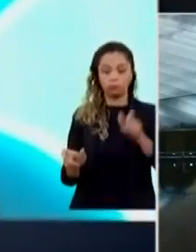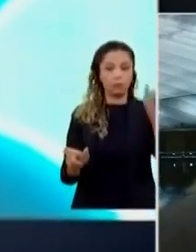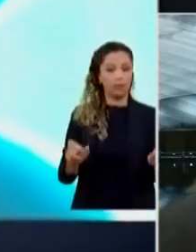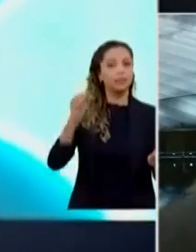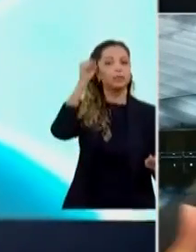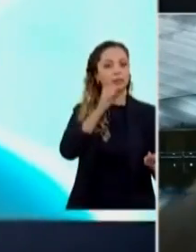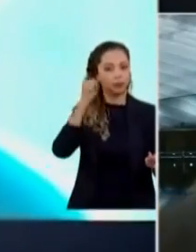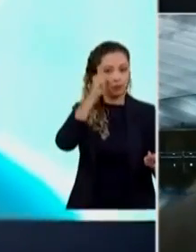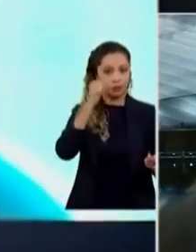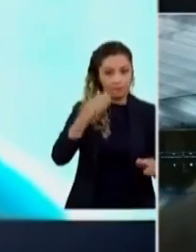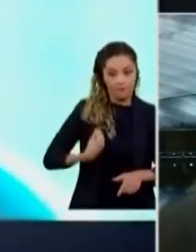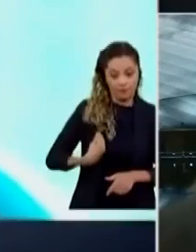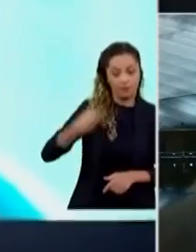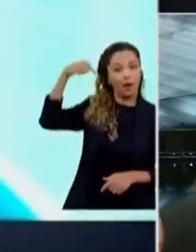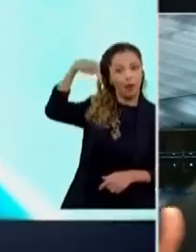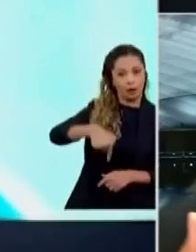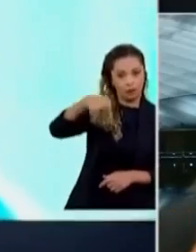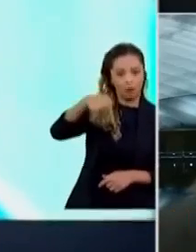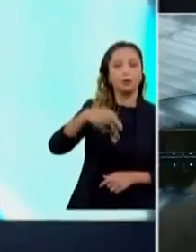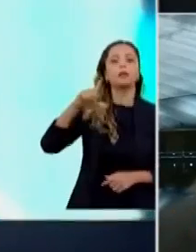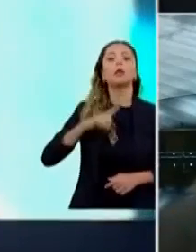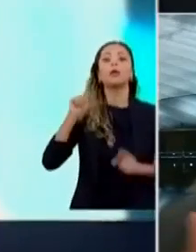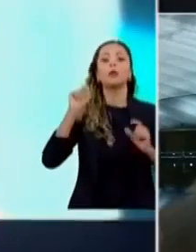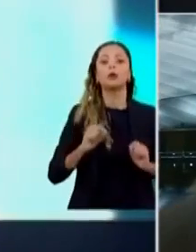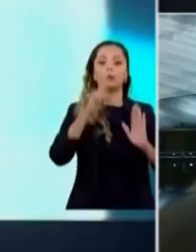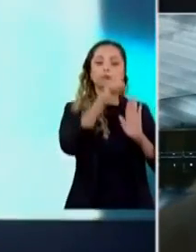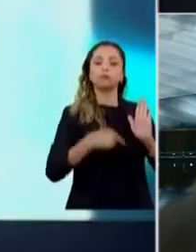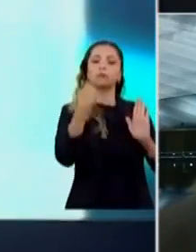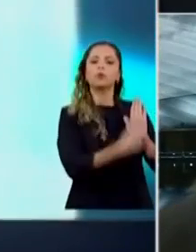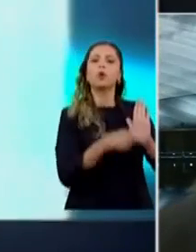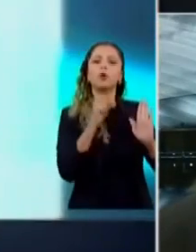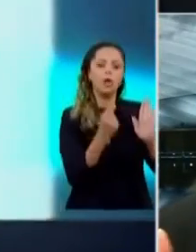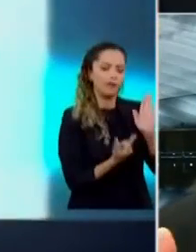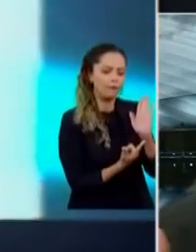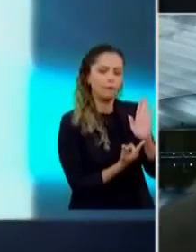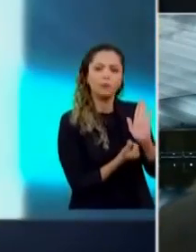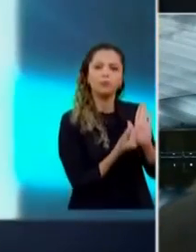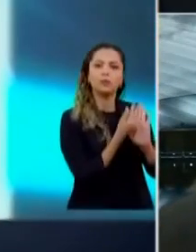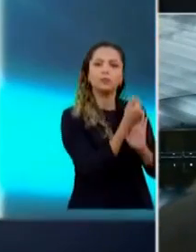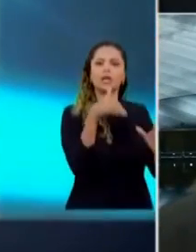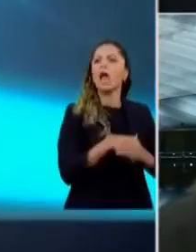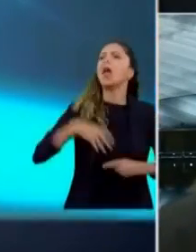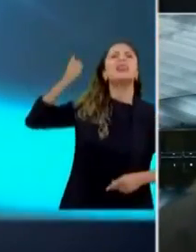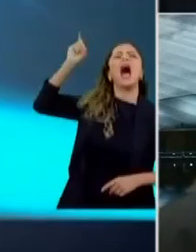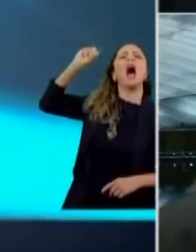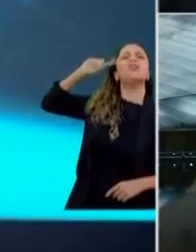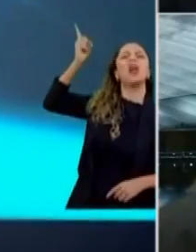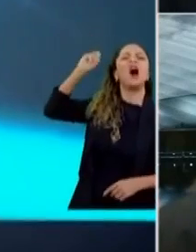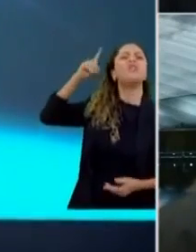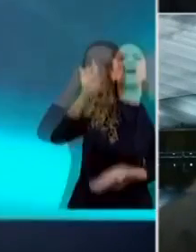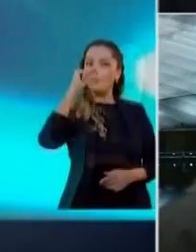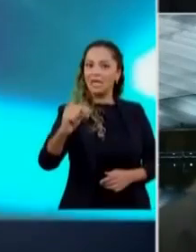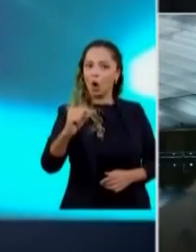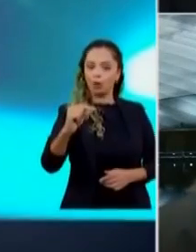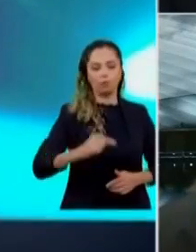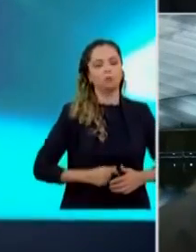prefeito que foi a um ministro aqui pedir verba para o município e o ministro falou assim, então, o que você está fazendo aqui? Vai ao Congresso, lá